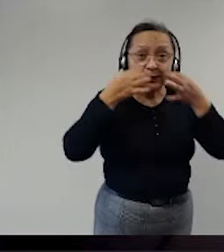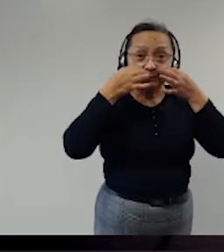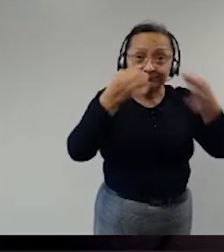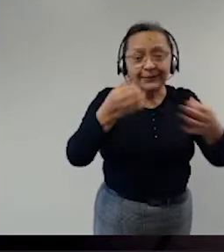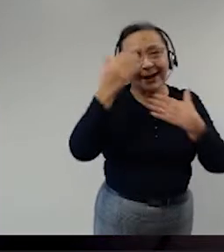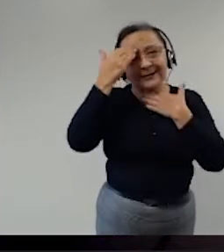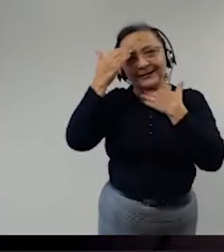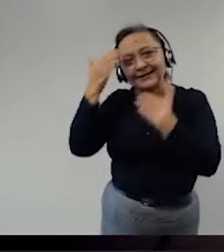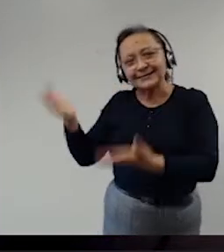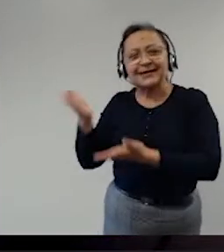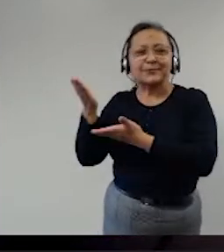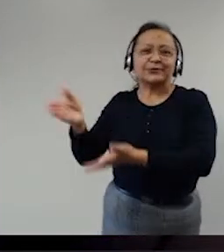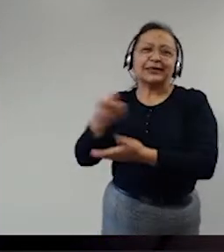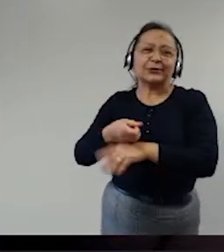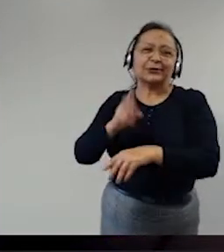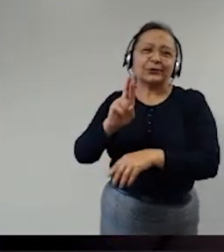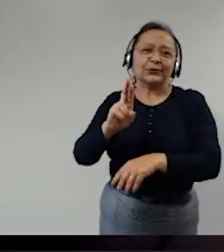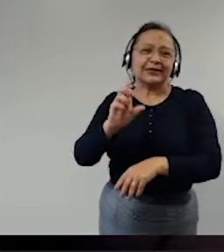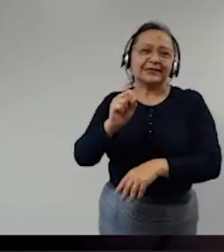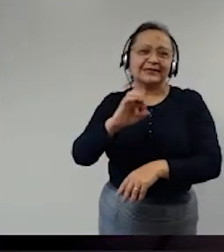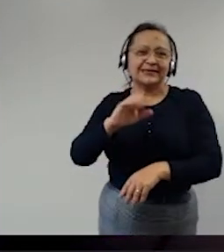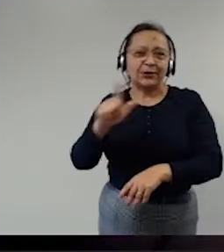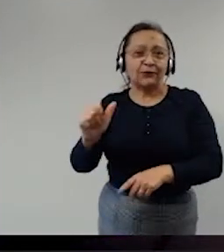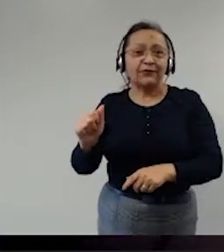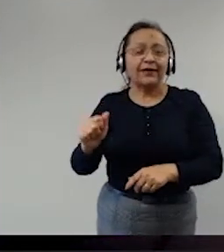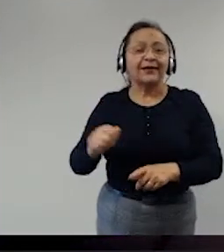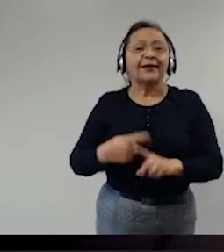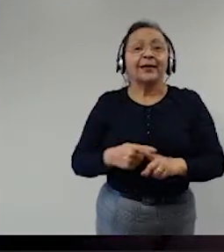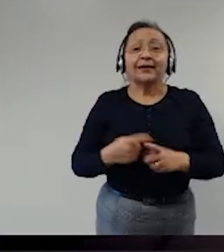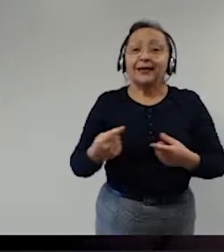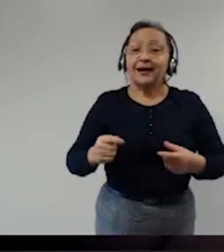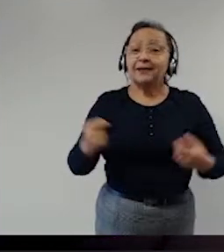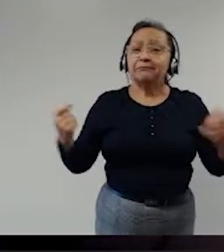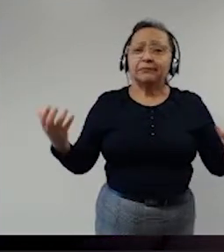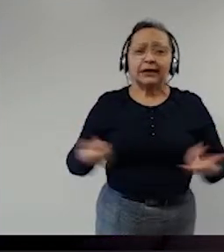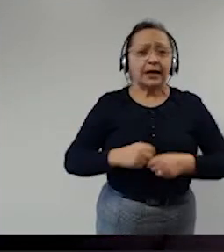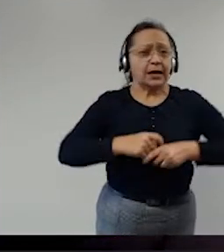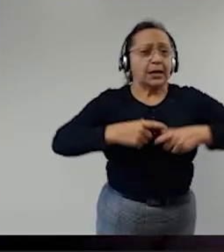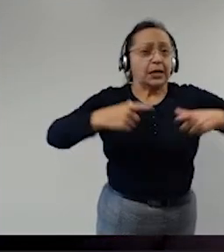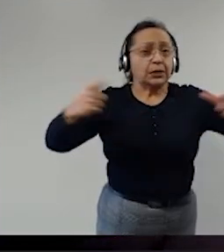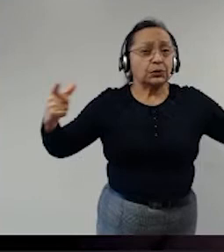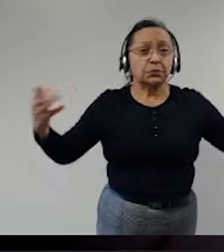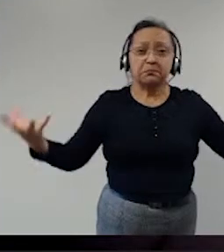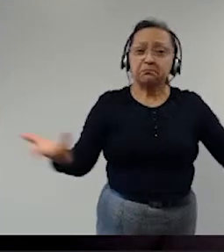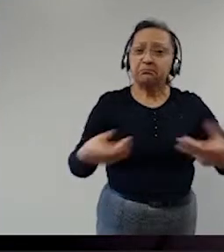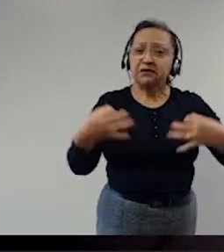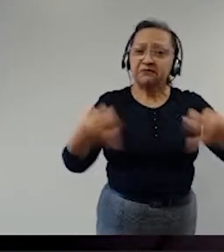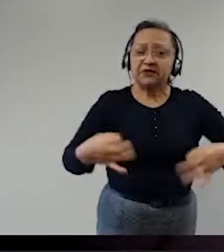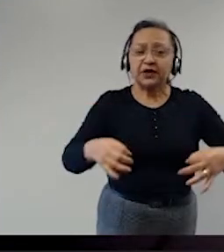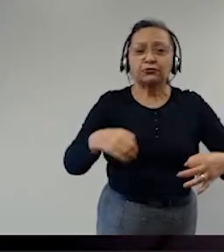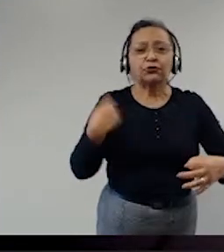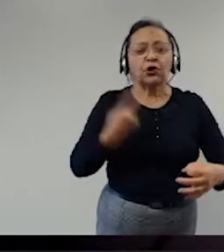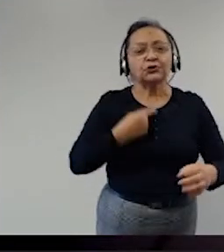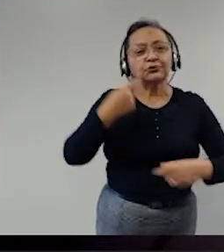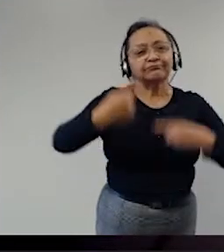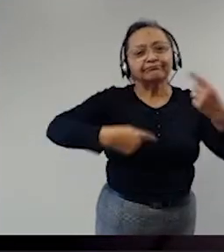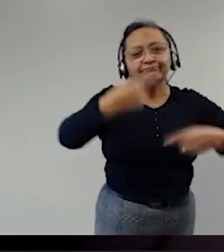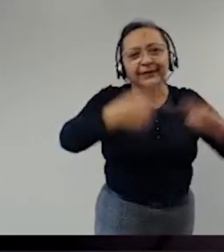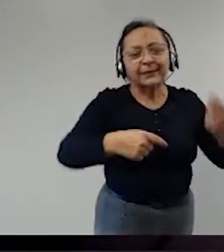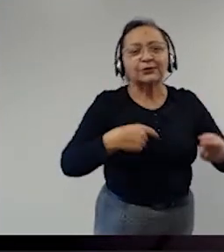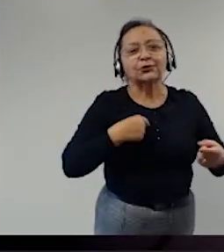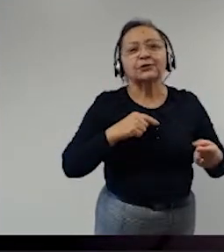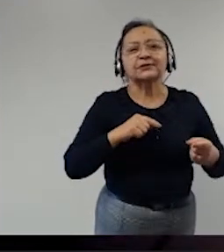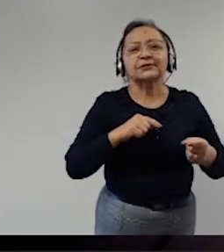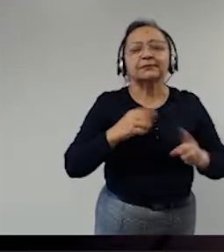maneira brilhante o horizonte do nosso debate, né? E sempre de maneira